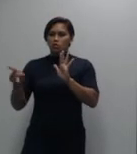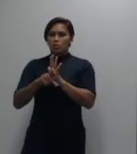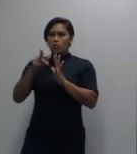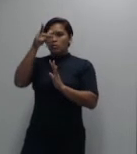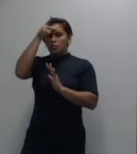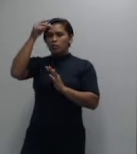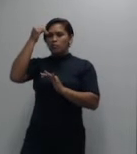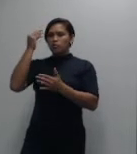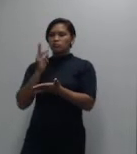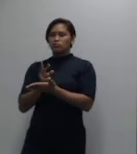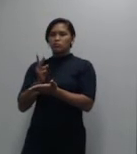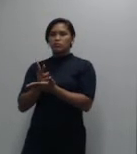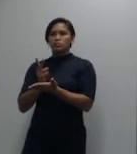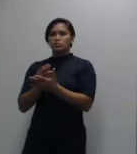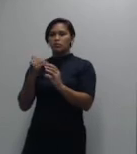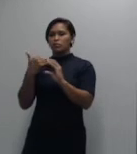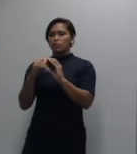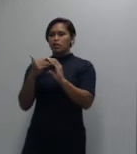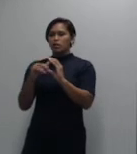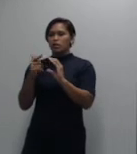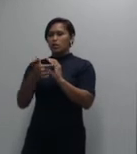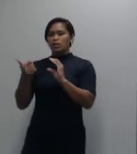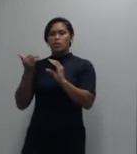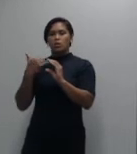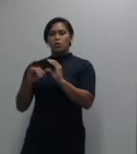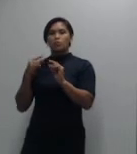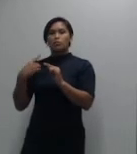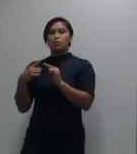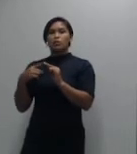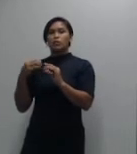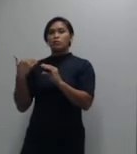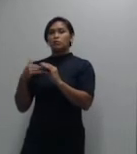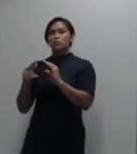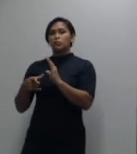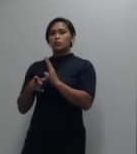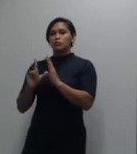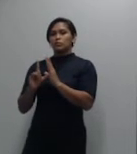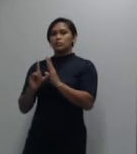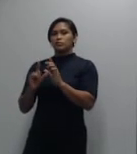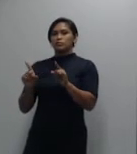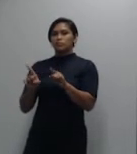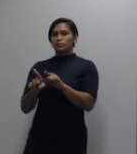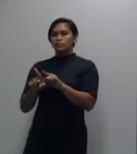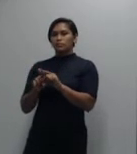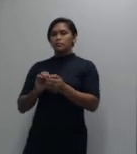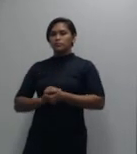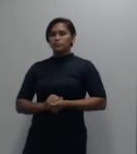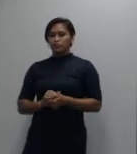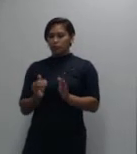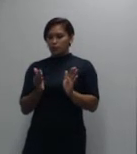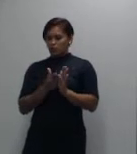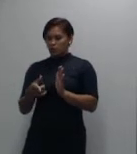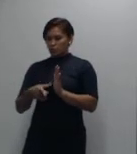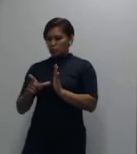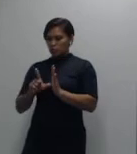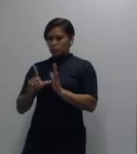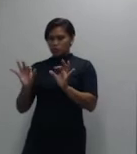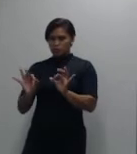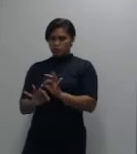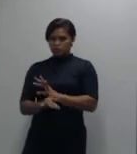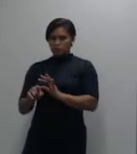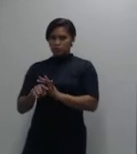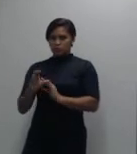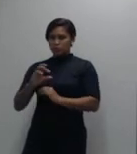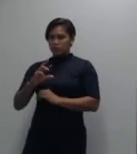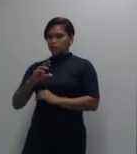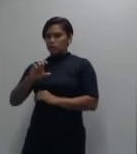caminhamento daquela segunda mensagem por quê Porque na na no período anterior do prefeito Crivella